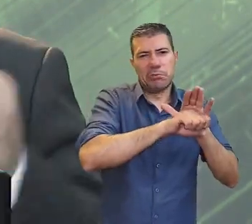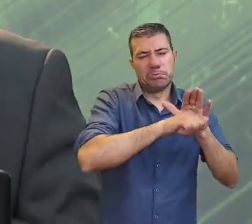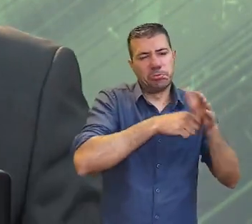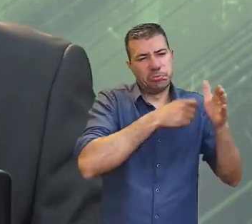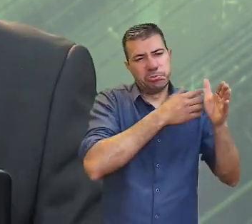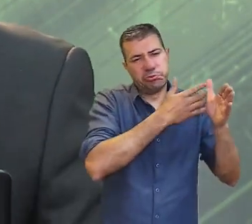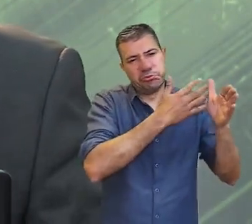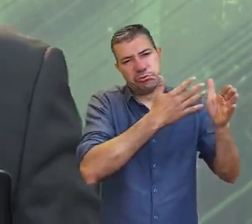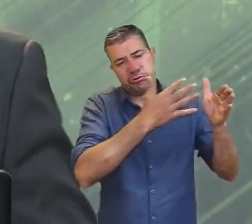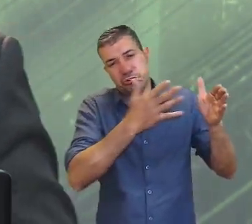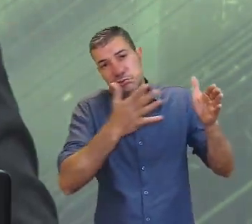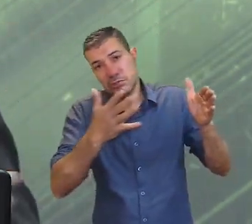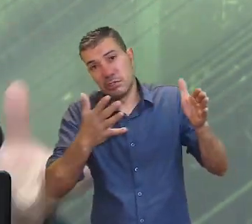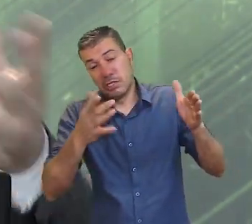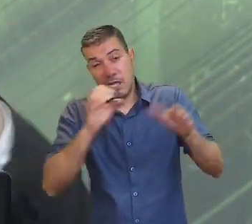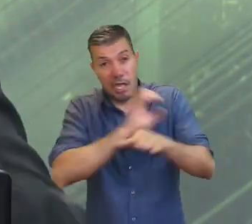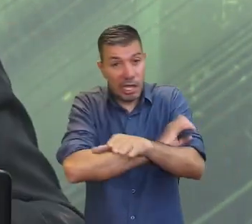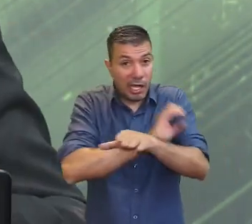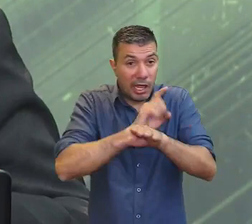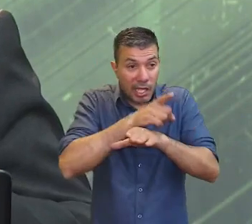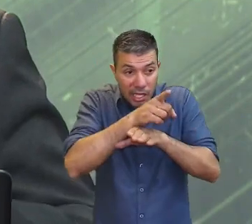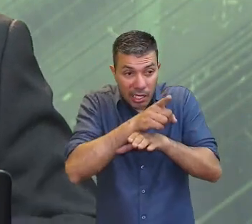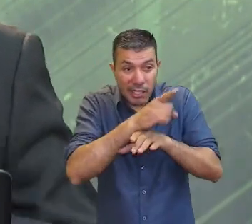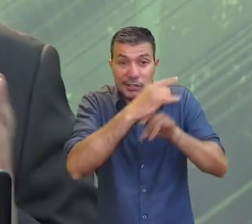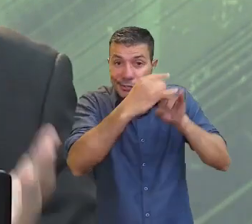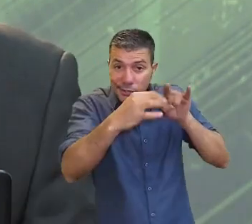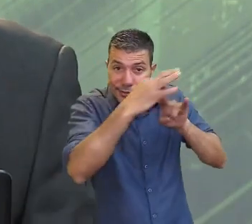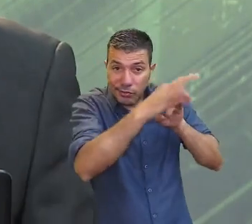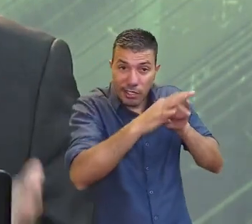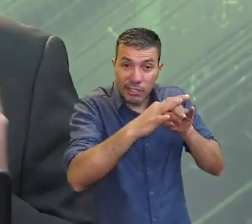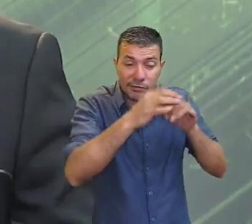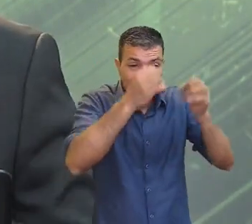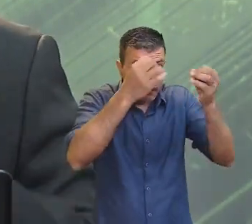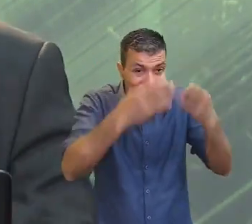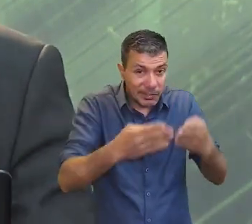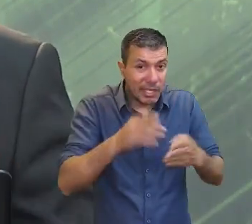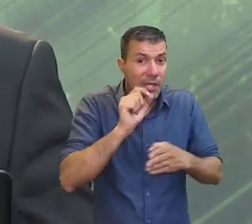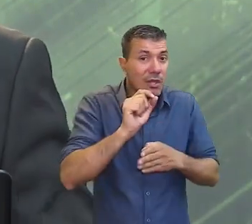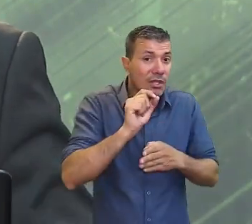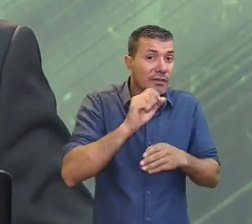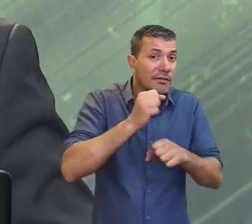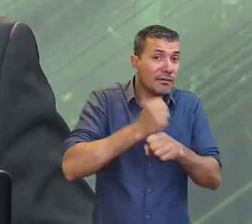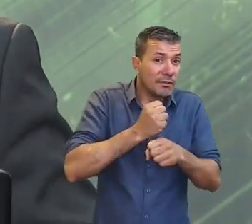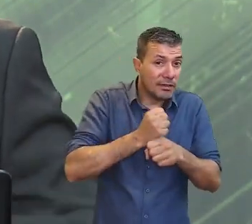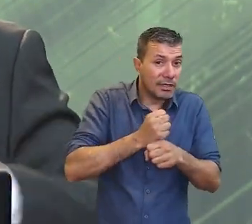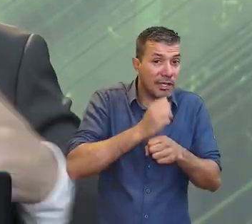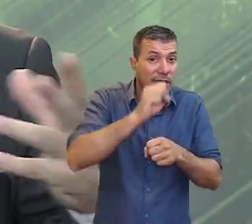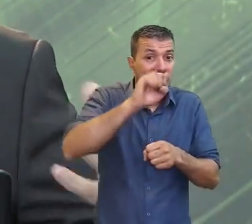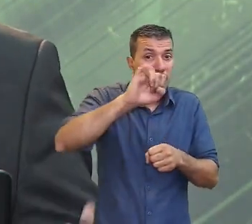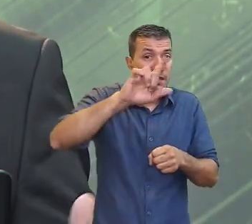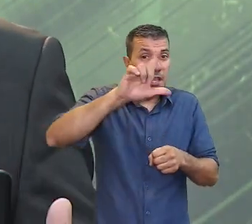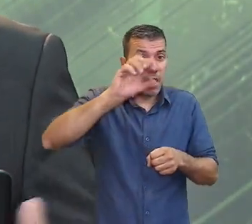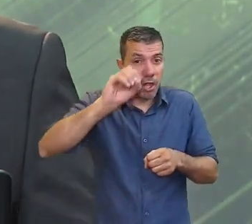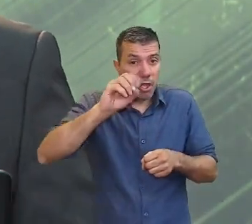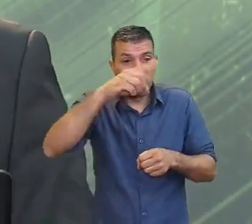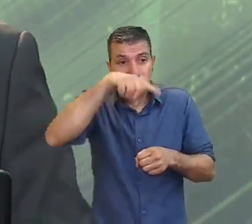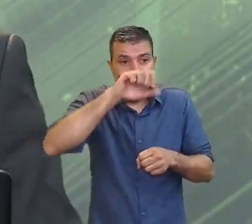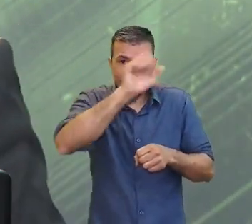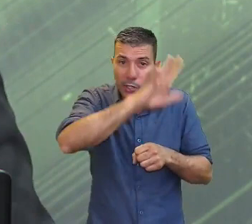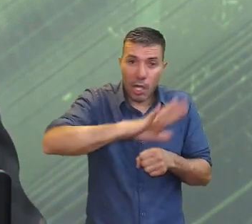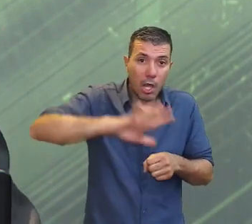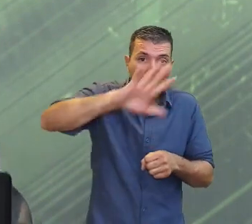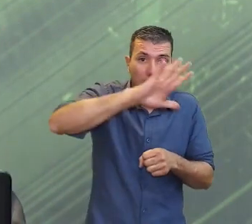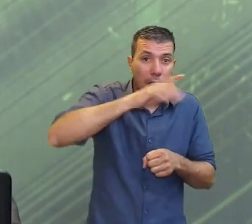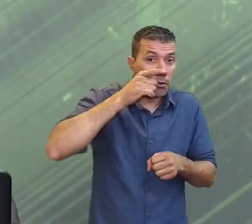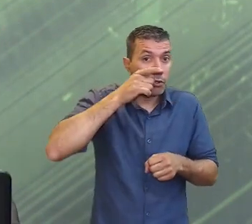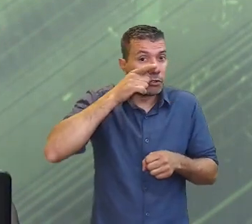Quando finalmente chegaram a Canaã, esse tabernáculo, ele foi fixado definitivamente em Siló, na região de Siló. Você pode